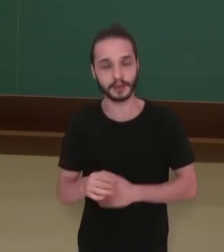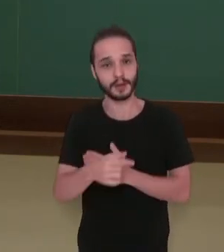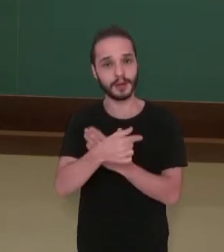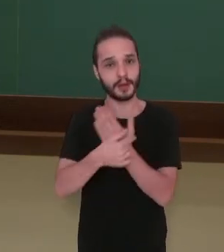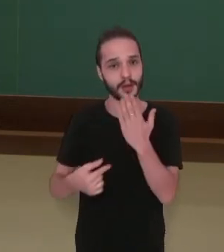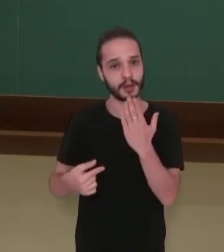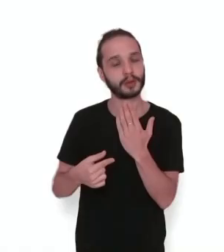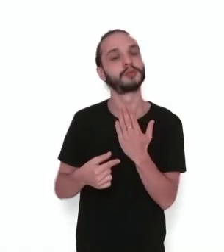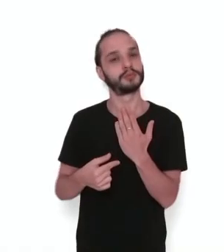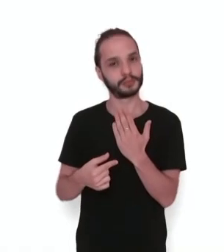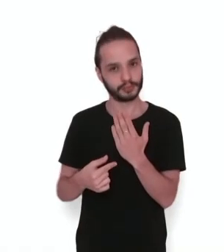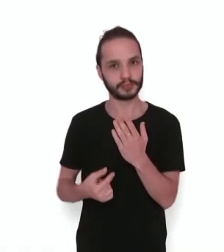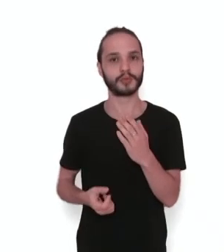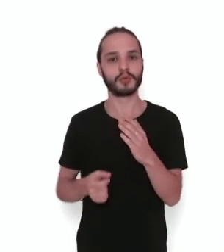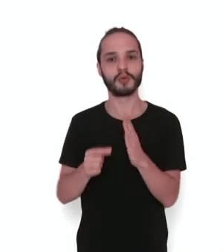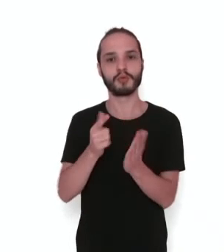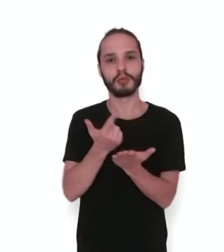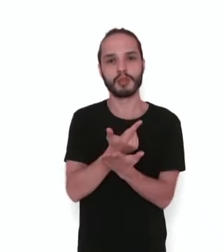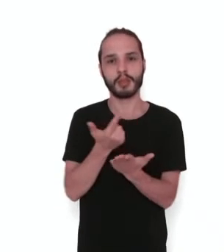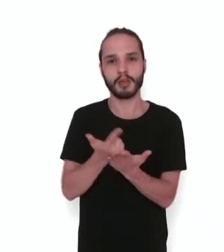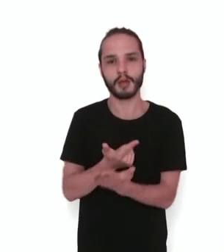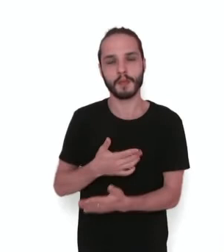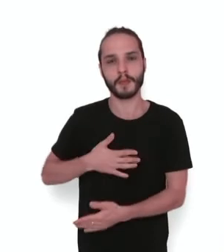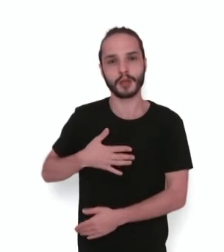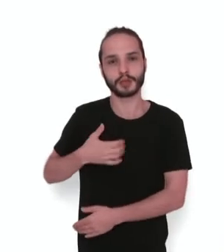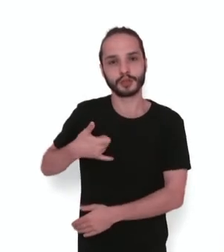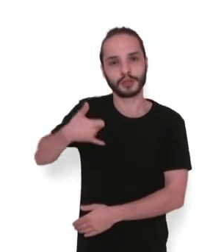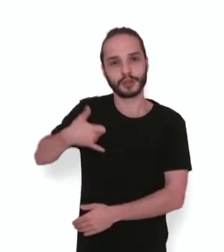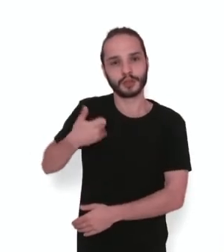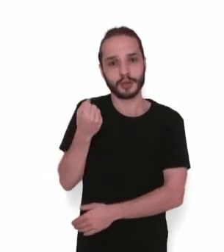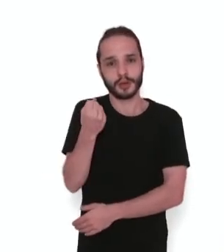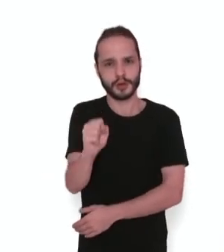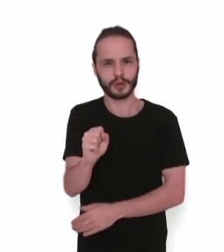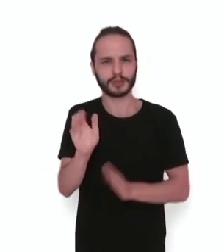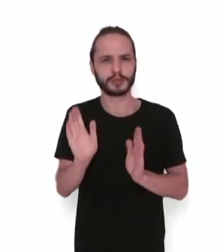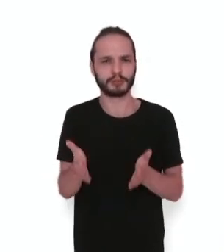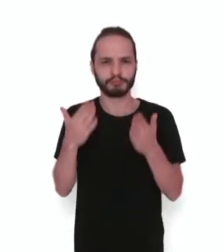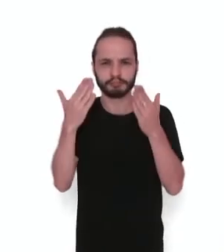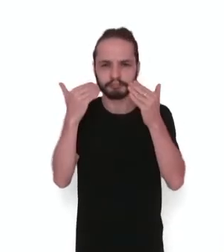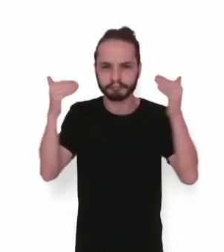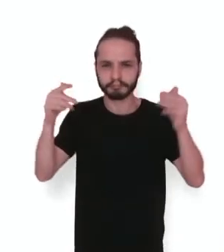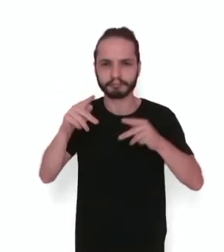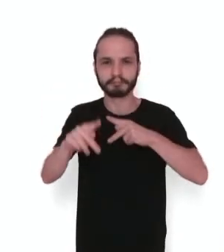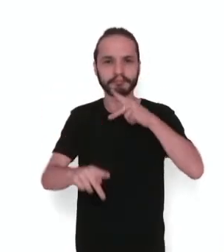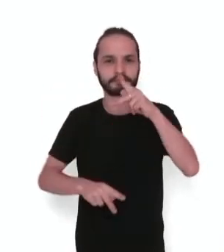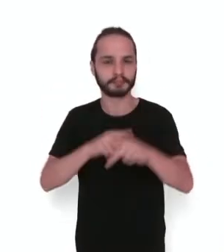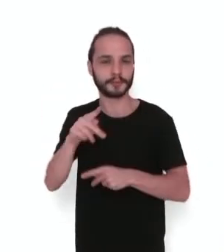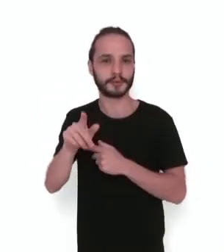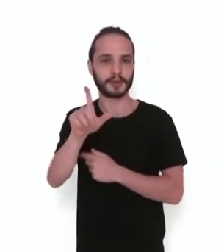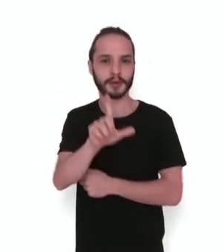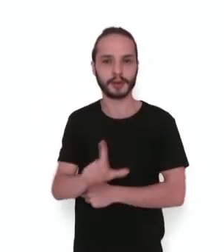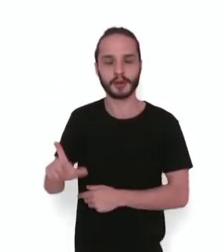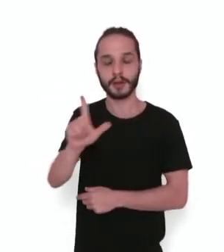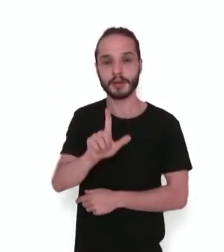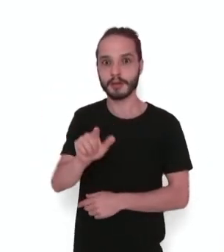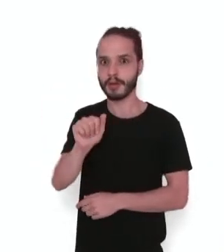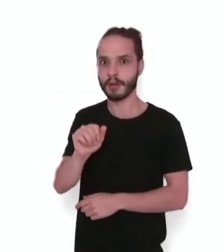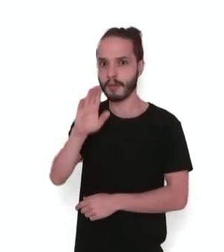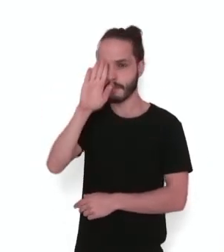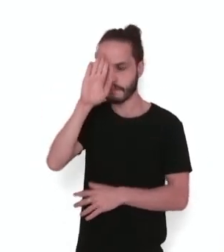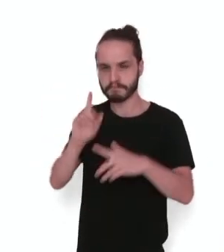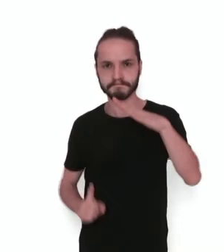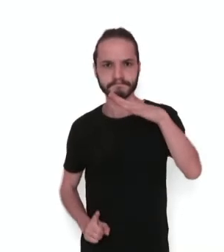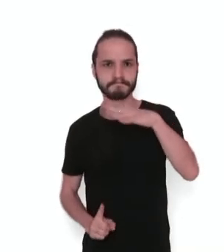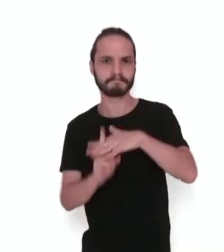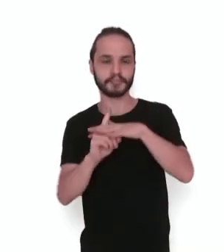8 Anos, um dos mais populares da nossa literatura e destacou-se na segunda geração do romantismo.